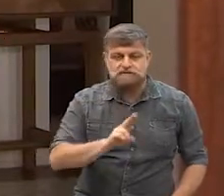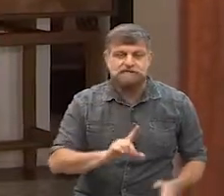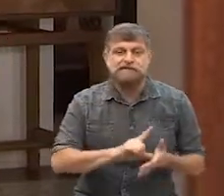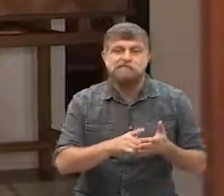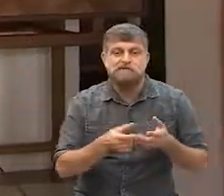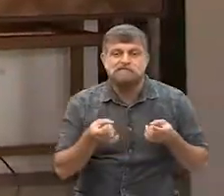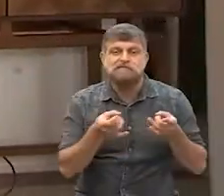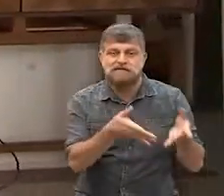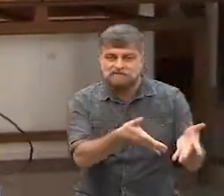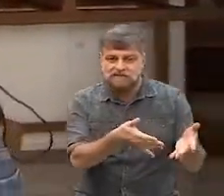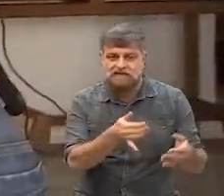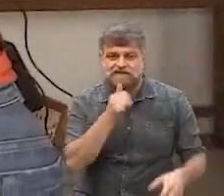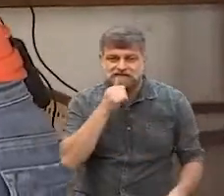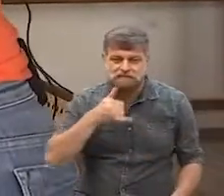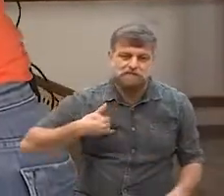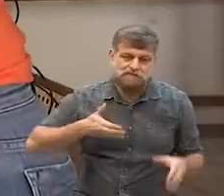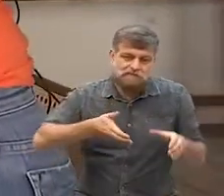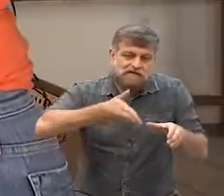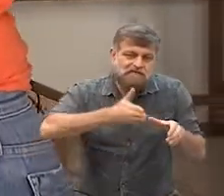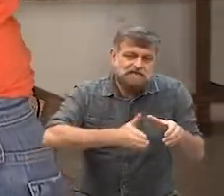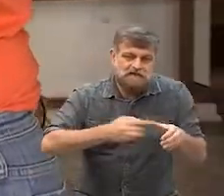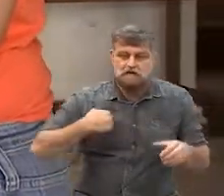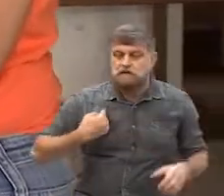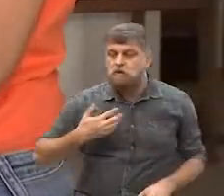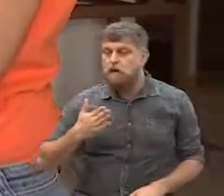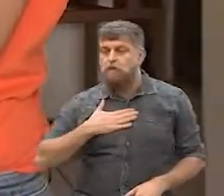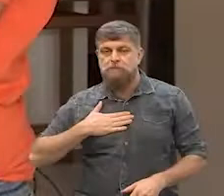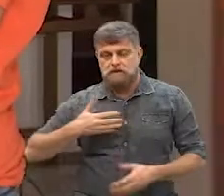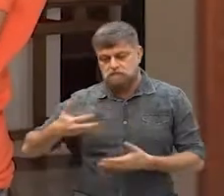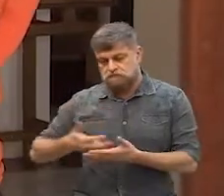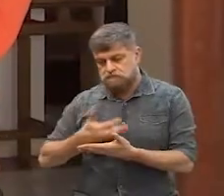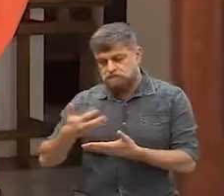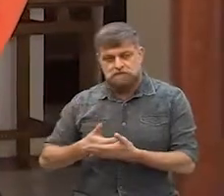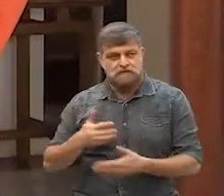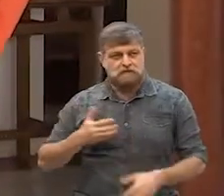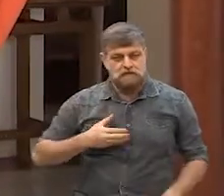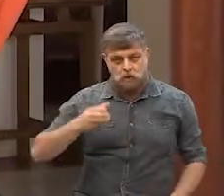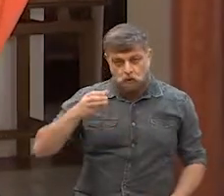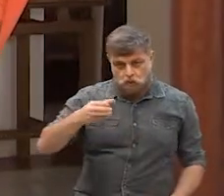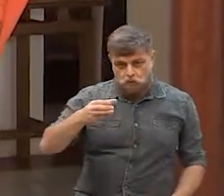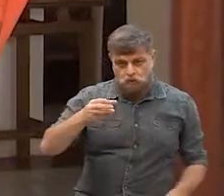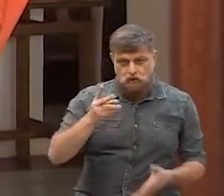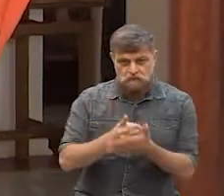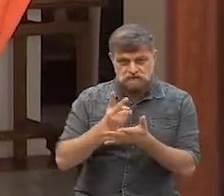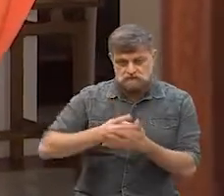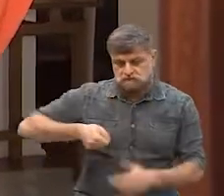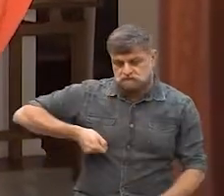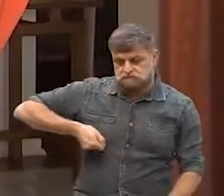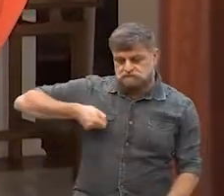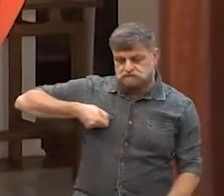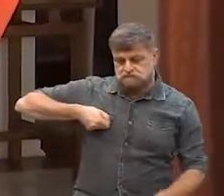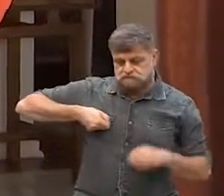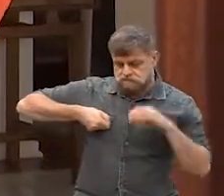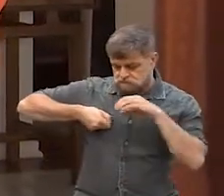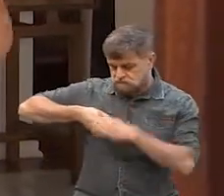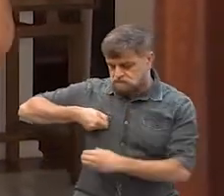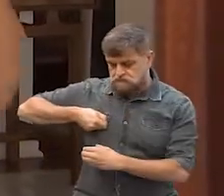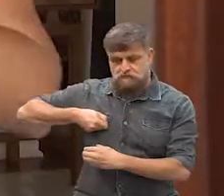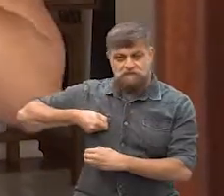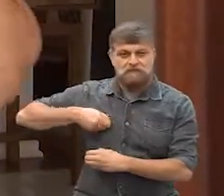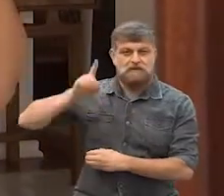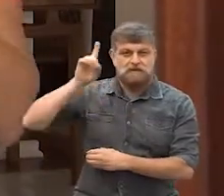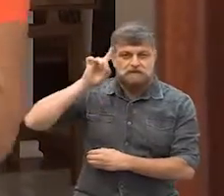né? O copo retornável. Então, se você tem sempre um copinho na bolsa, você não precisa jogar